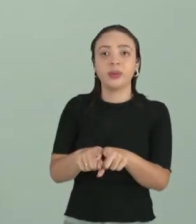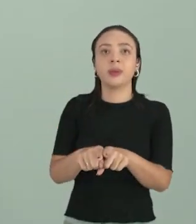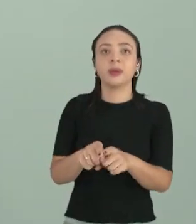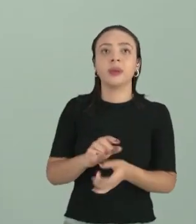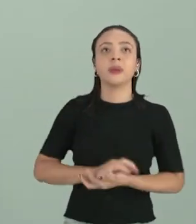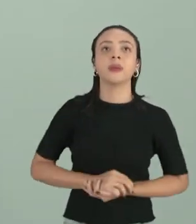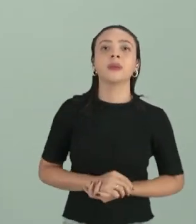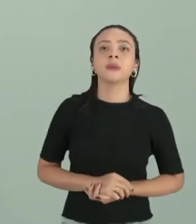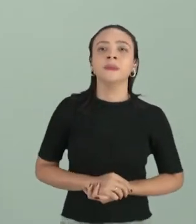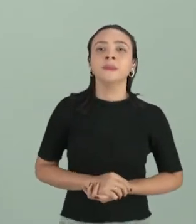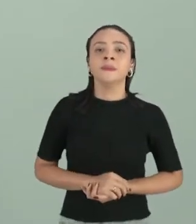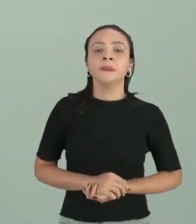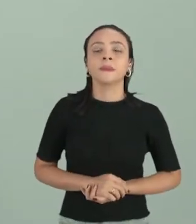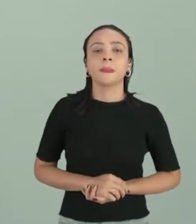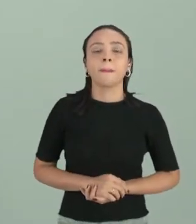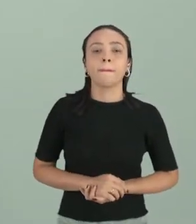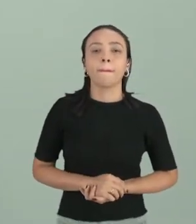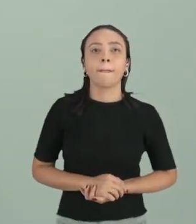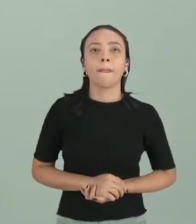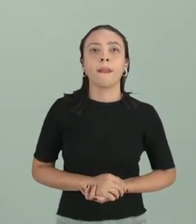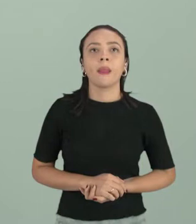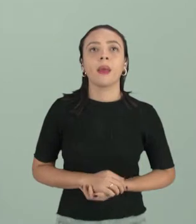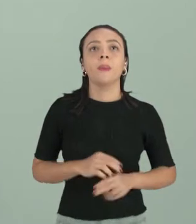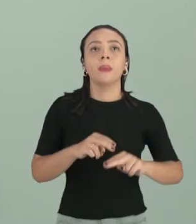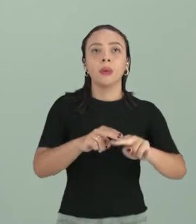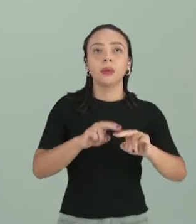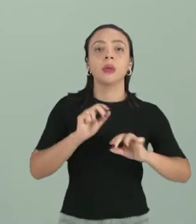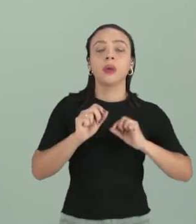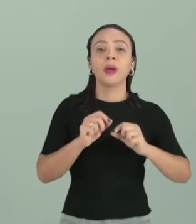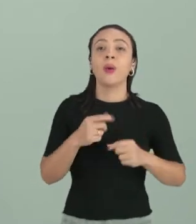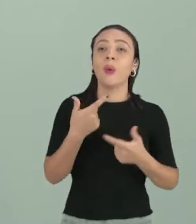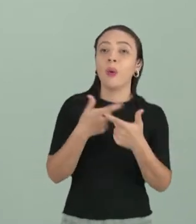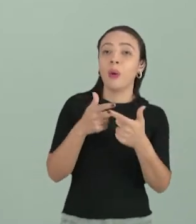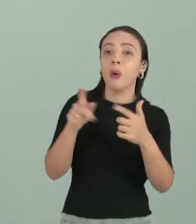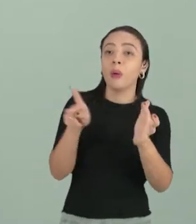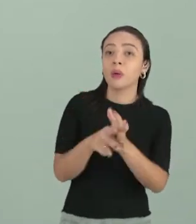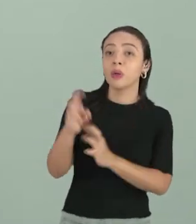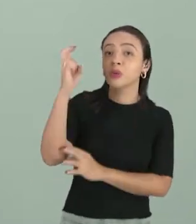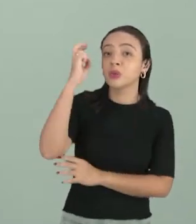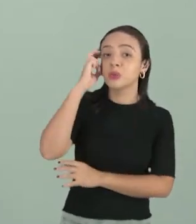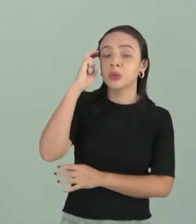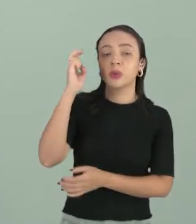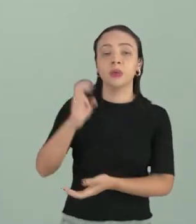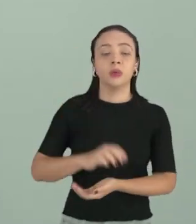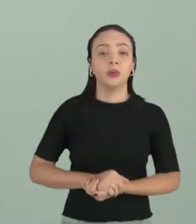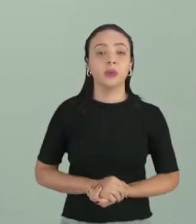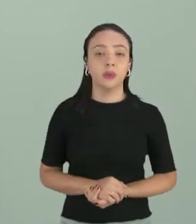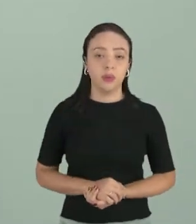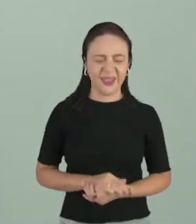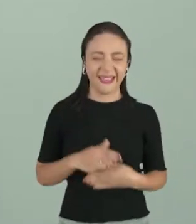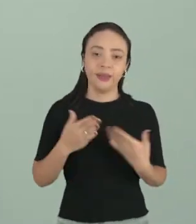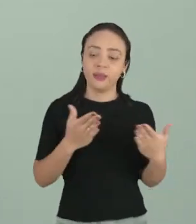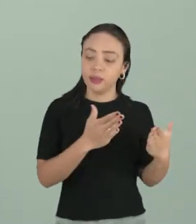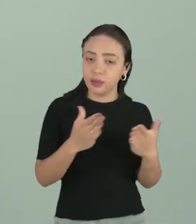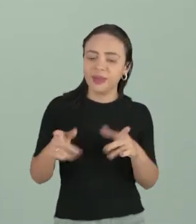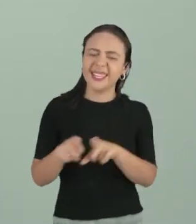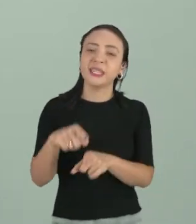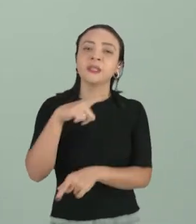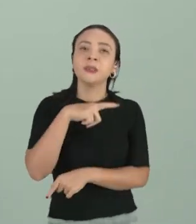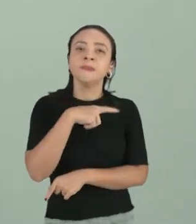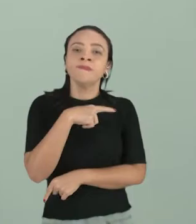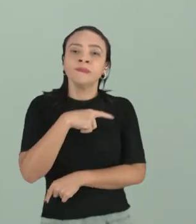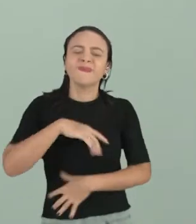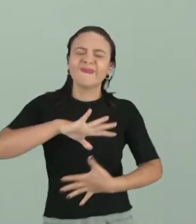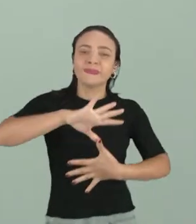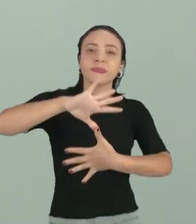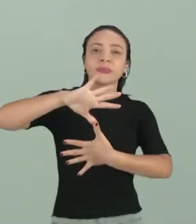evocar seus deuses. Então isso é até um choque cultural também. Na sequência, nós temos um